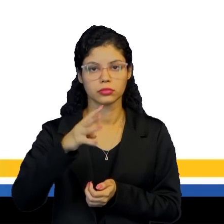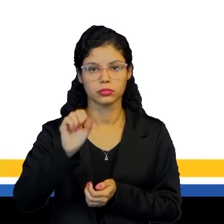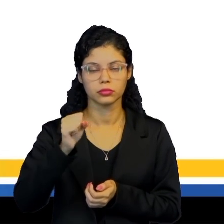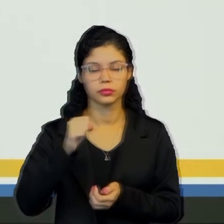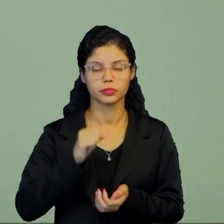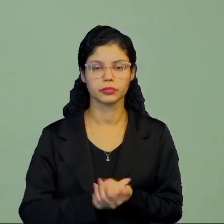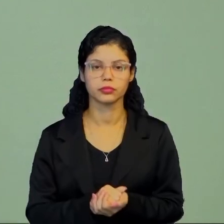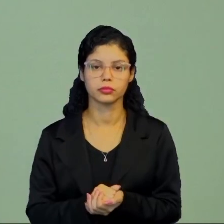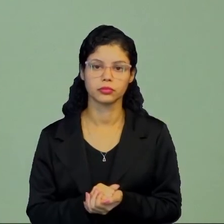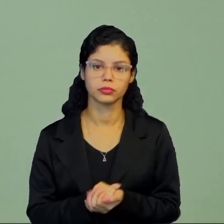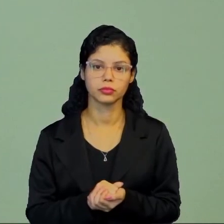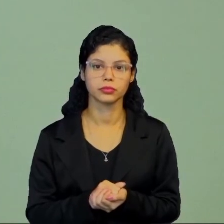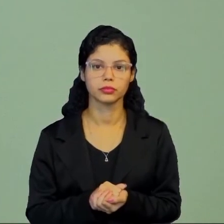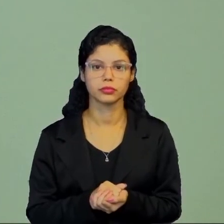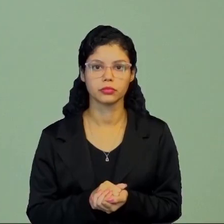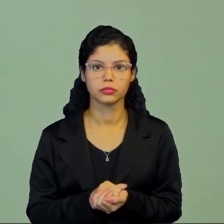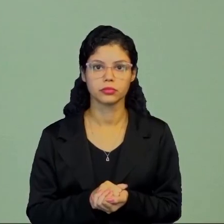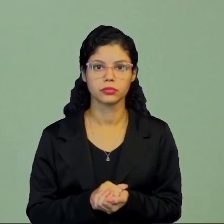59.048.